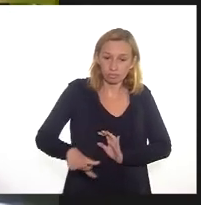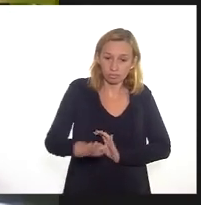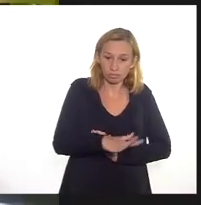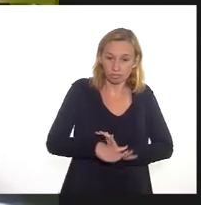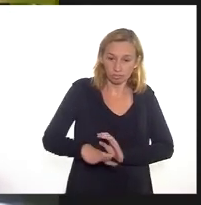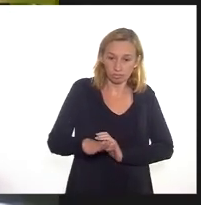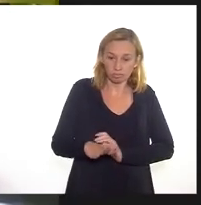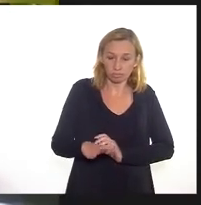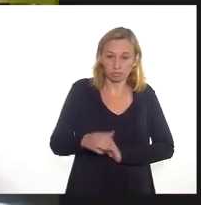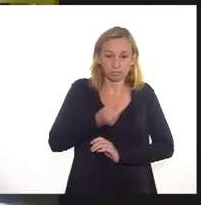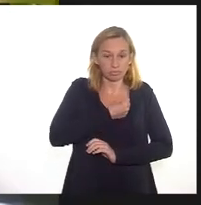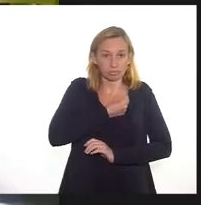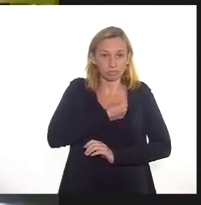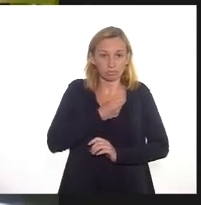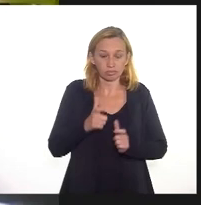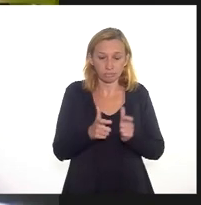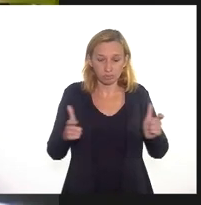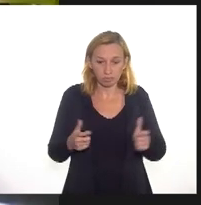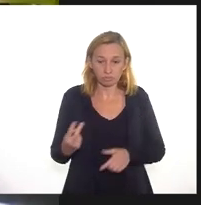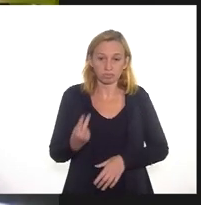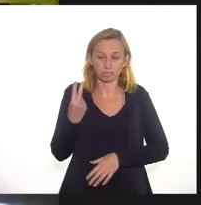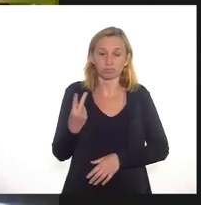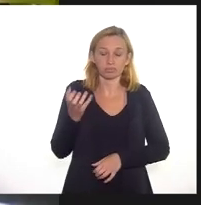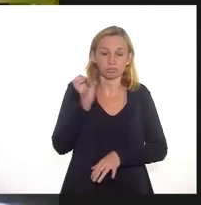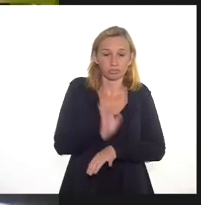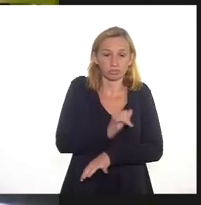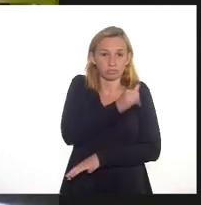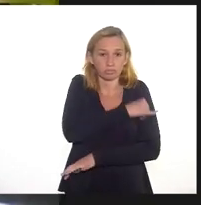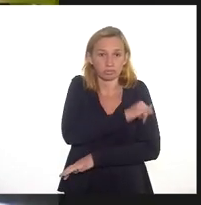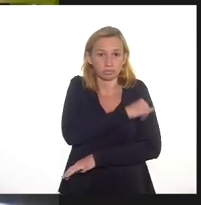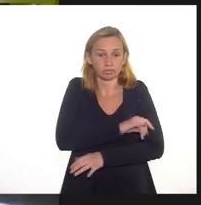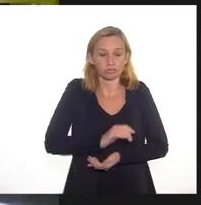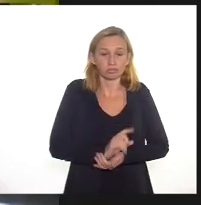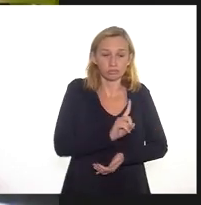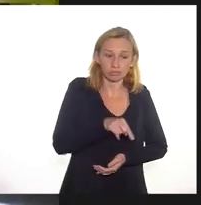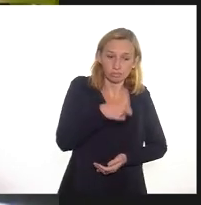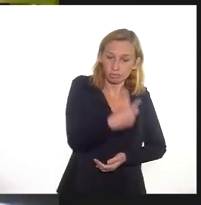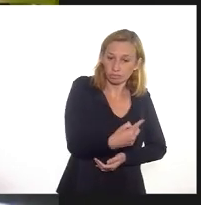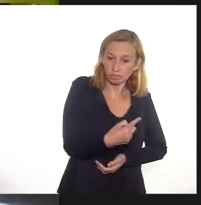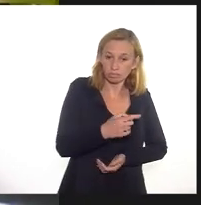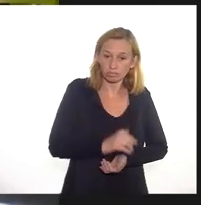maior valor da cidade do Rio de Janeiro e outras